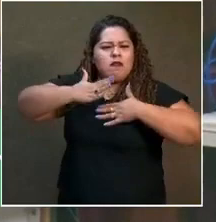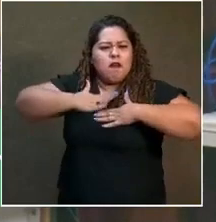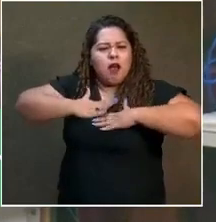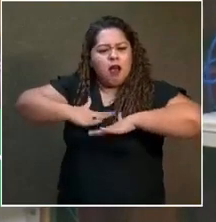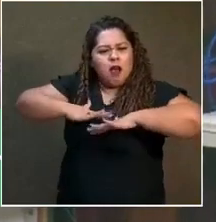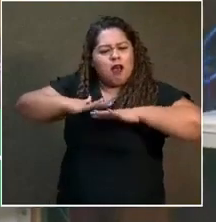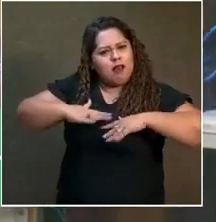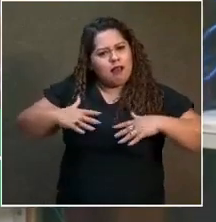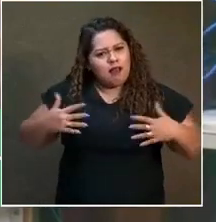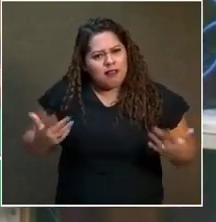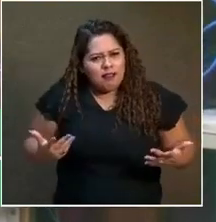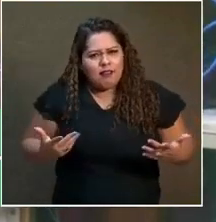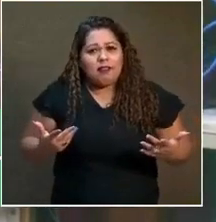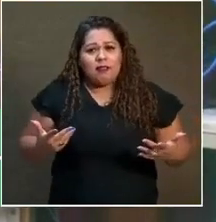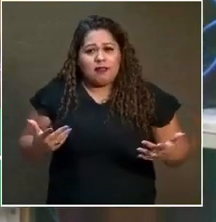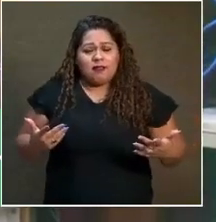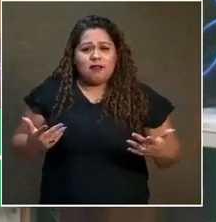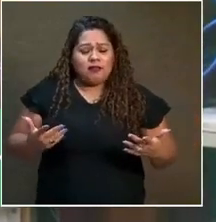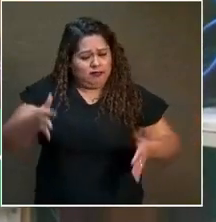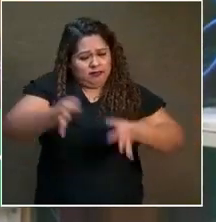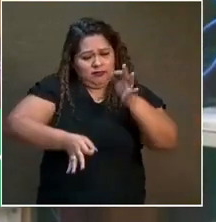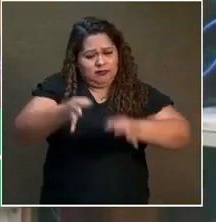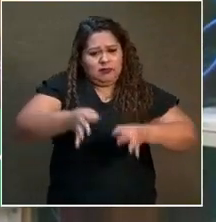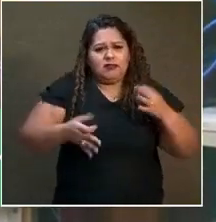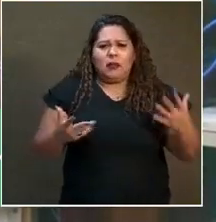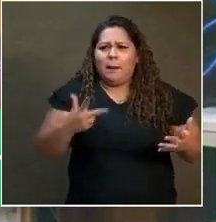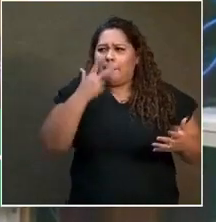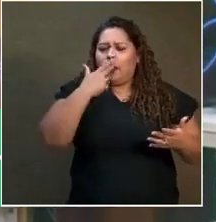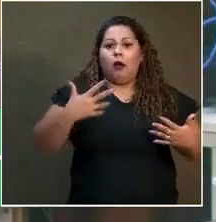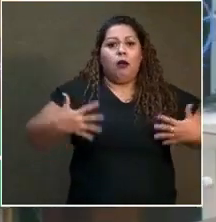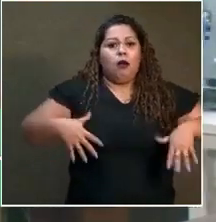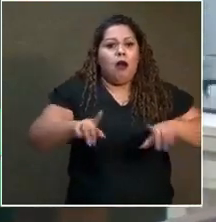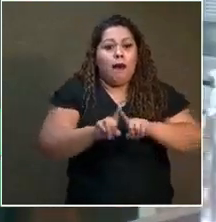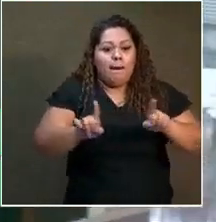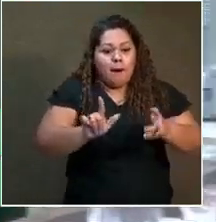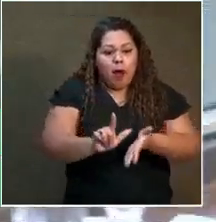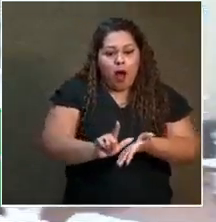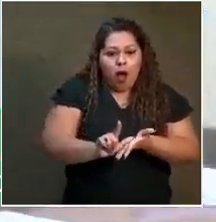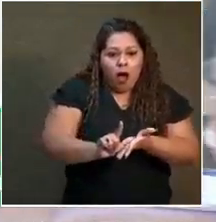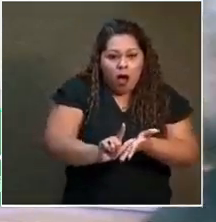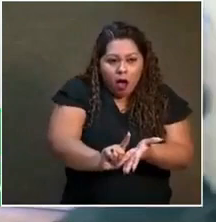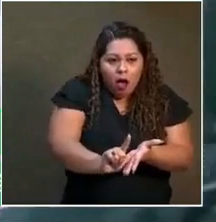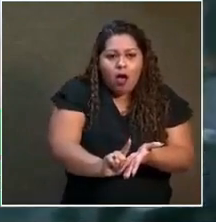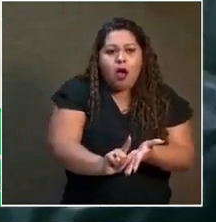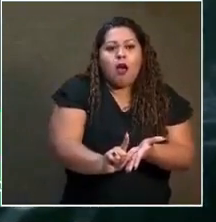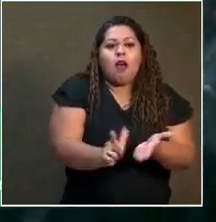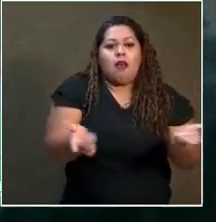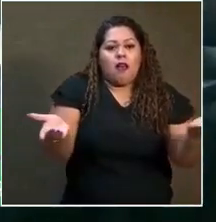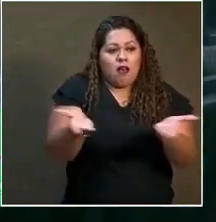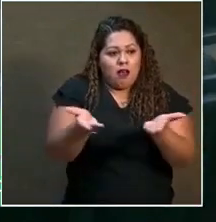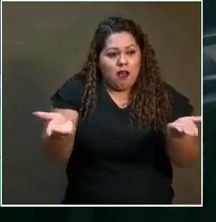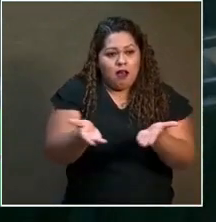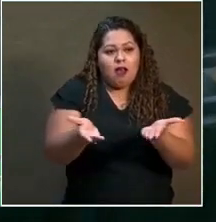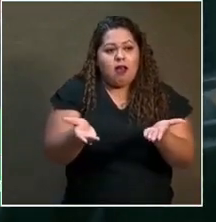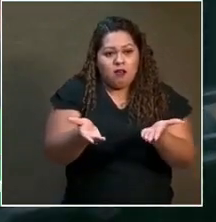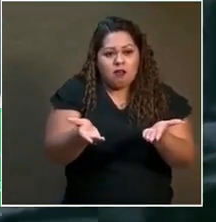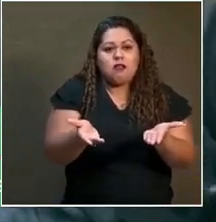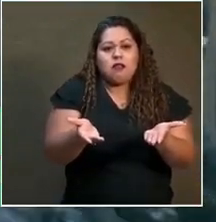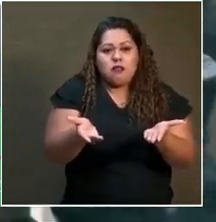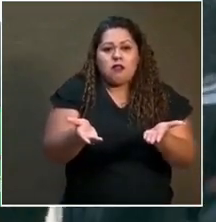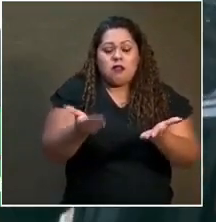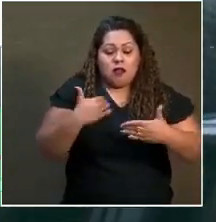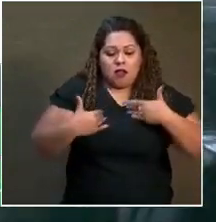O caso foi pronunciado e hoje está sendo julgado pelo meio cruel. Mas o laudo aqui, olha, o laudo de corpo de